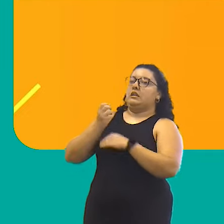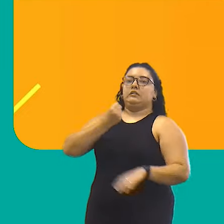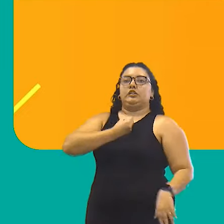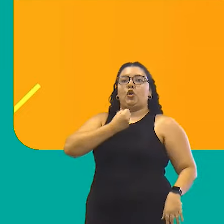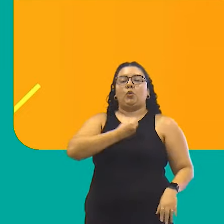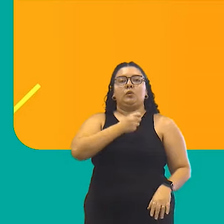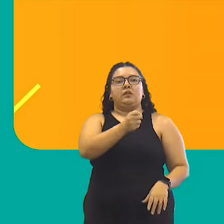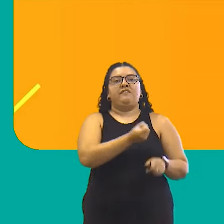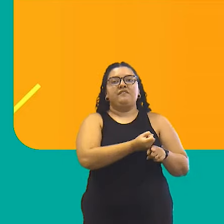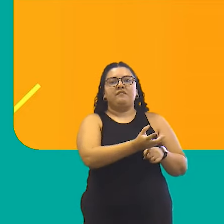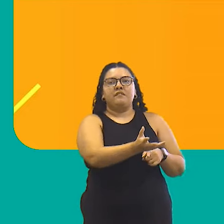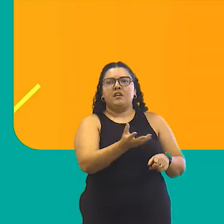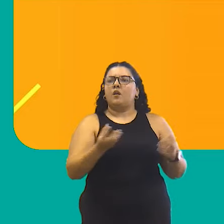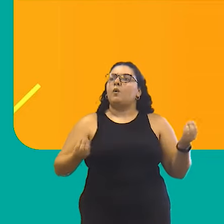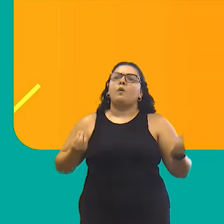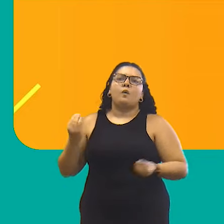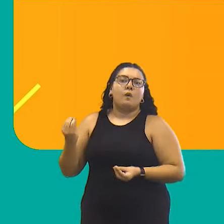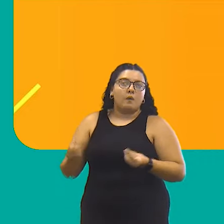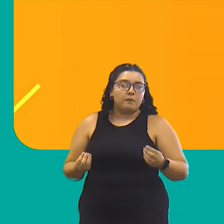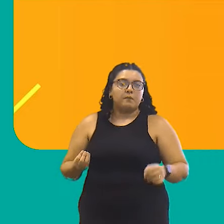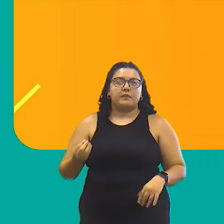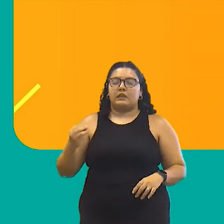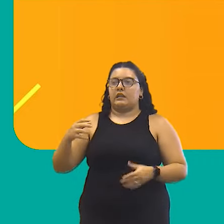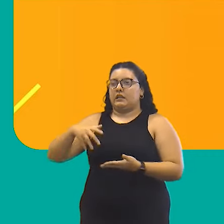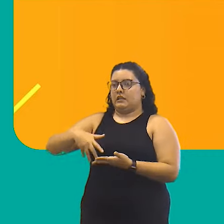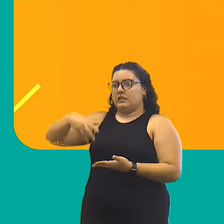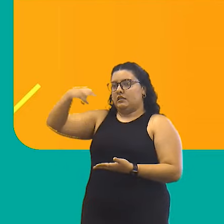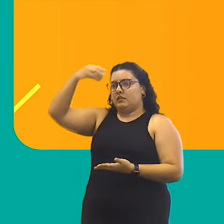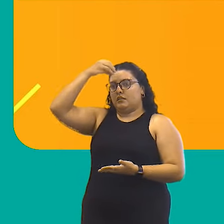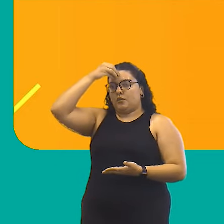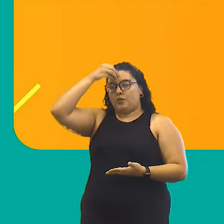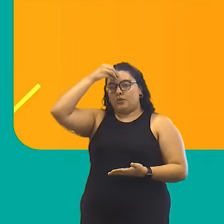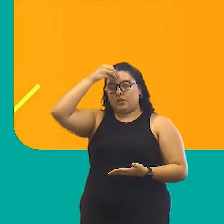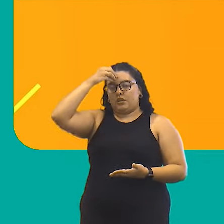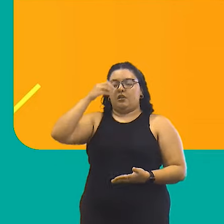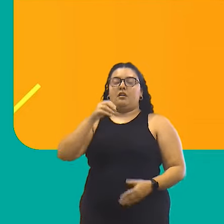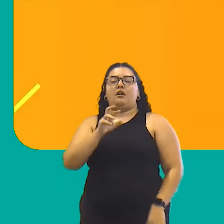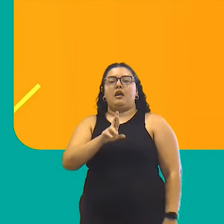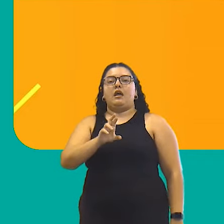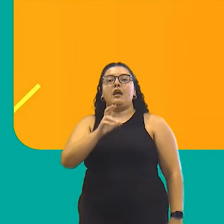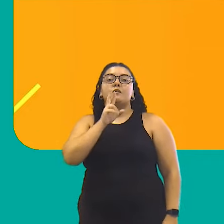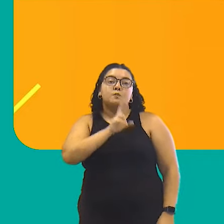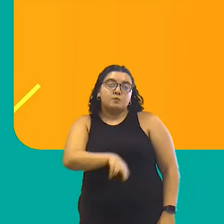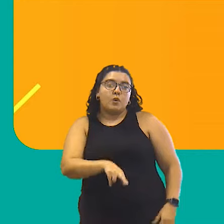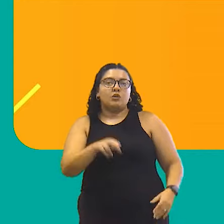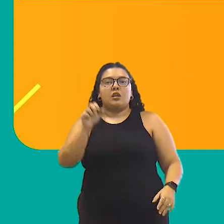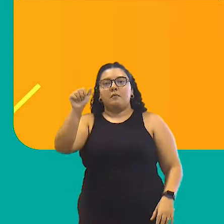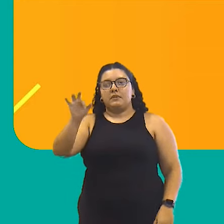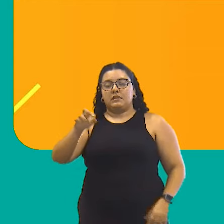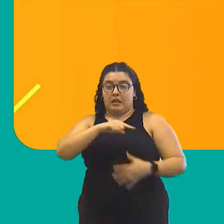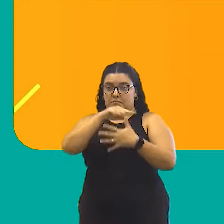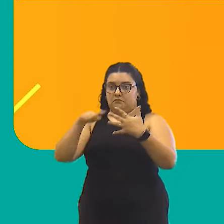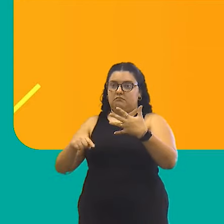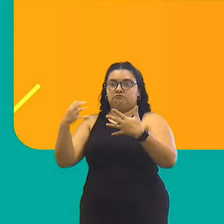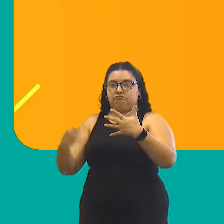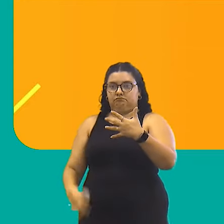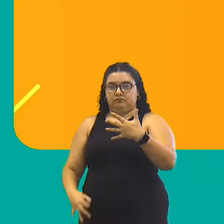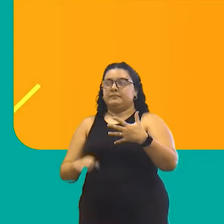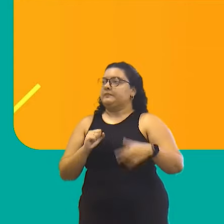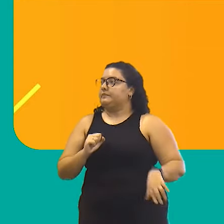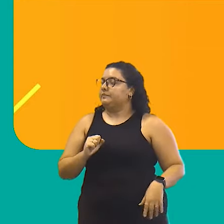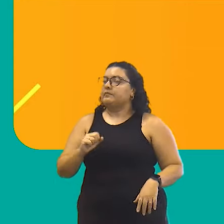física. Você fala, como? Teoria de resposta ao item. O professor, mas eu ouvi